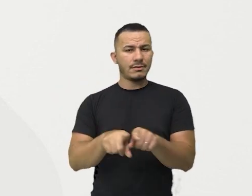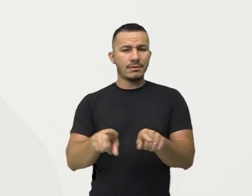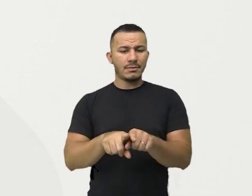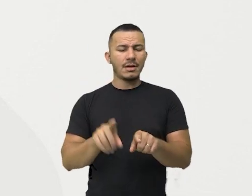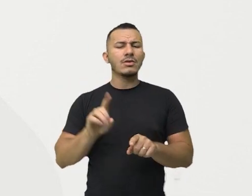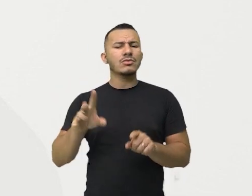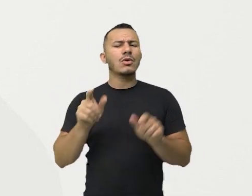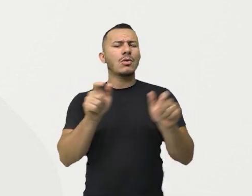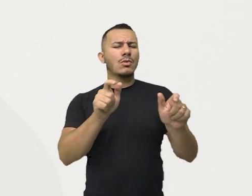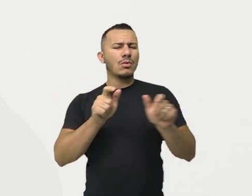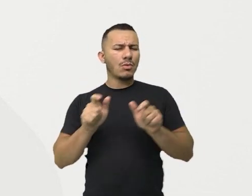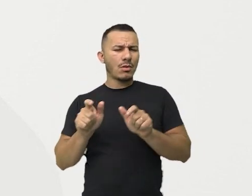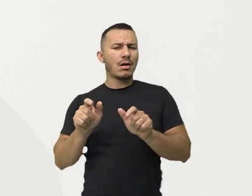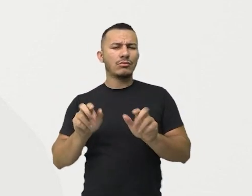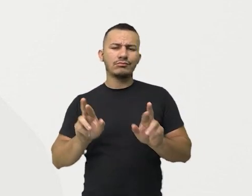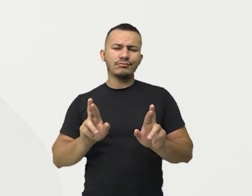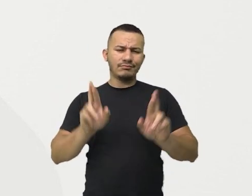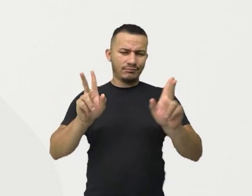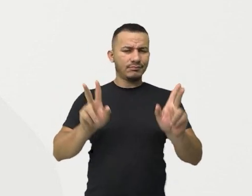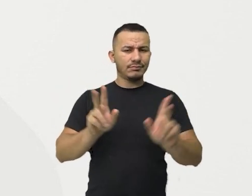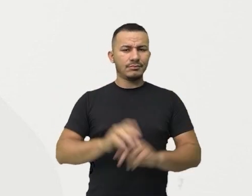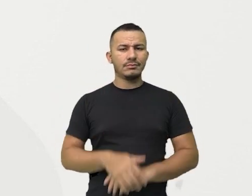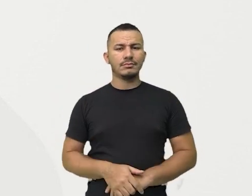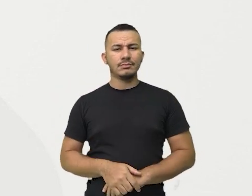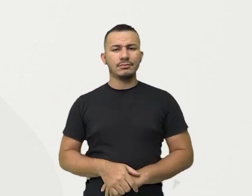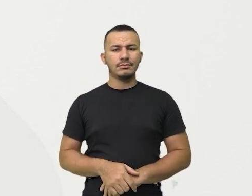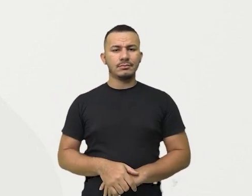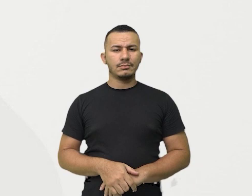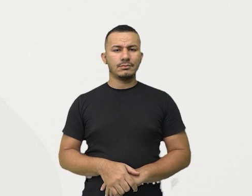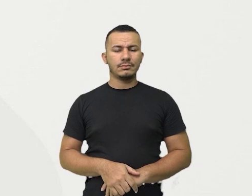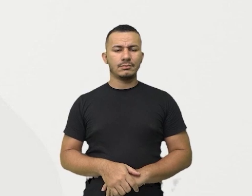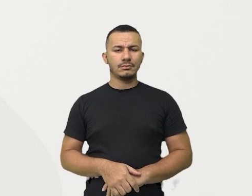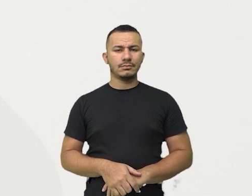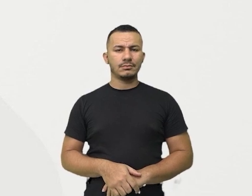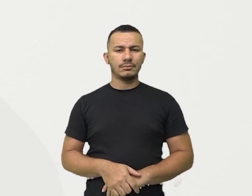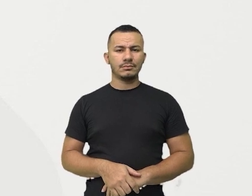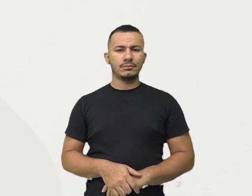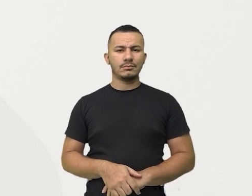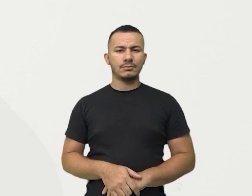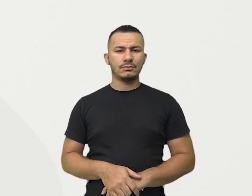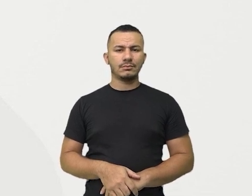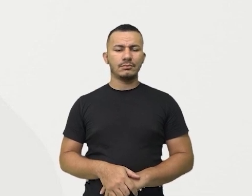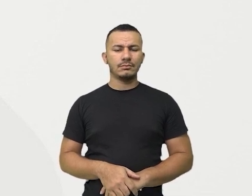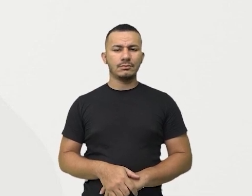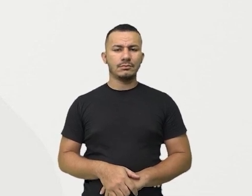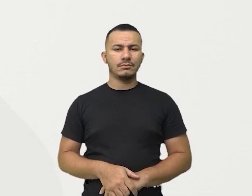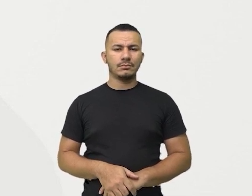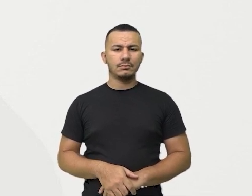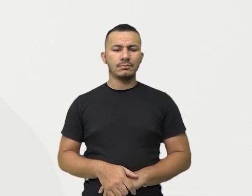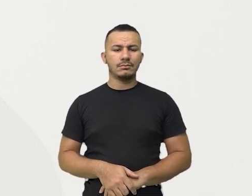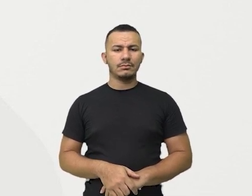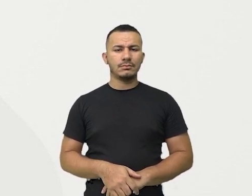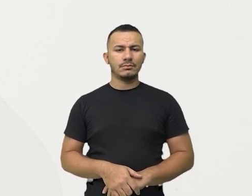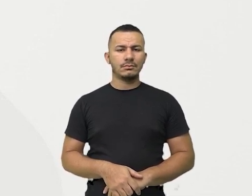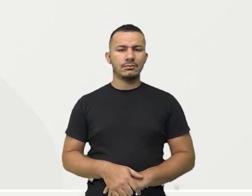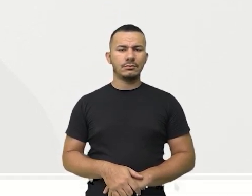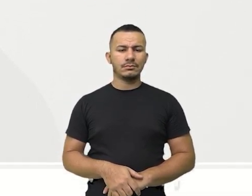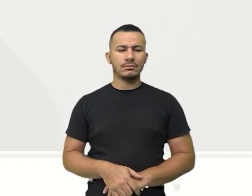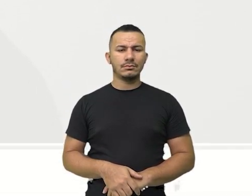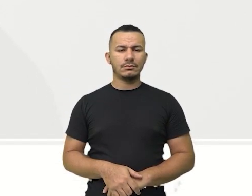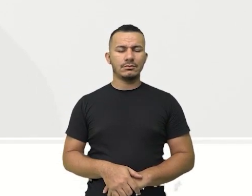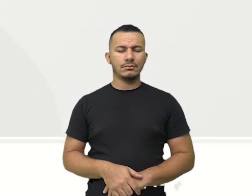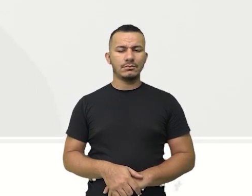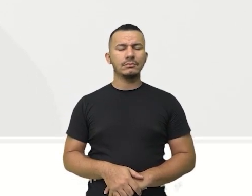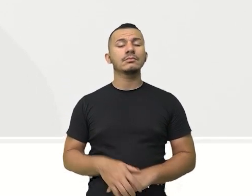só a posição deles que estão aí um pouco misturada, né? Mas enfim, resolvendo então,